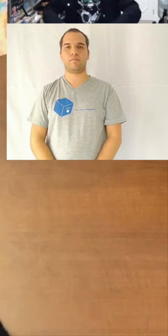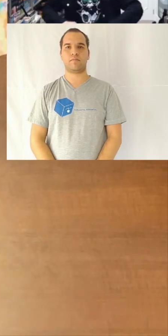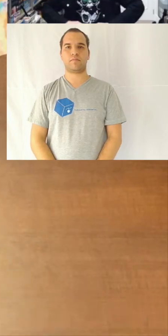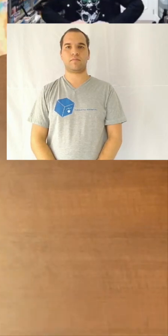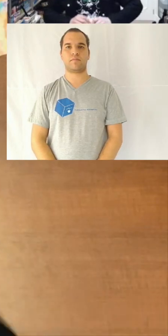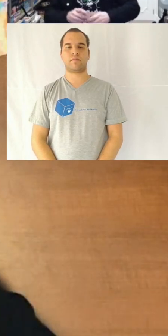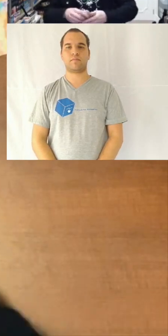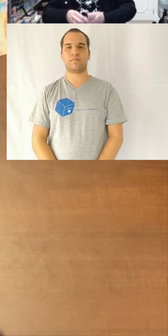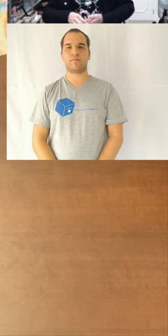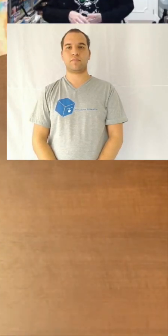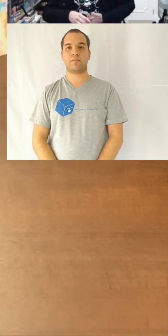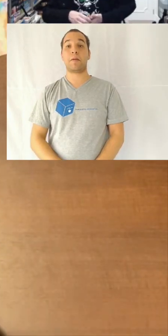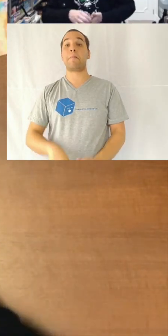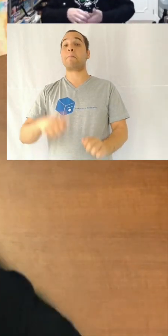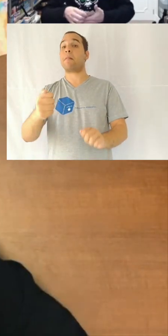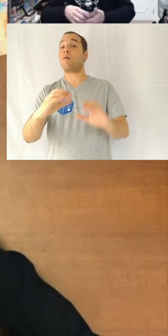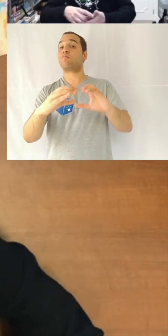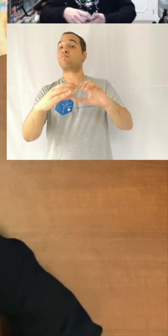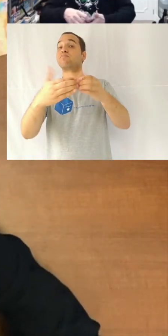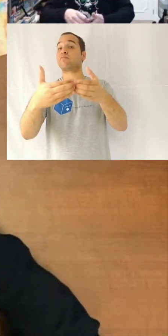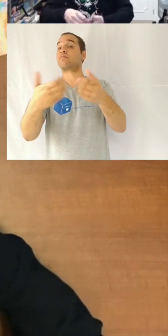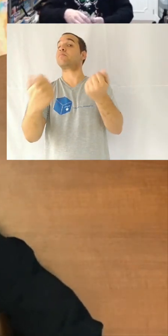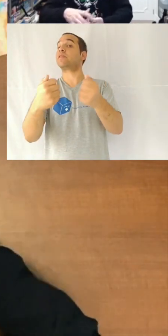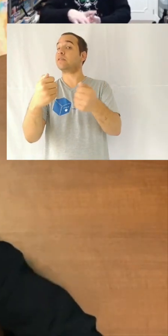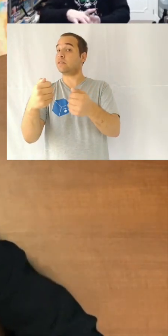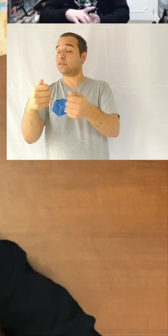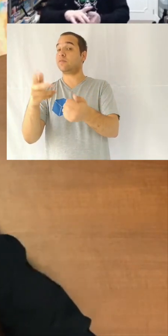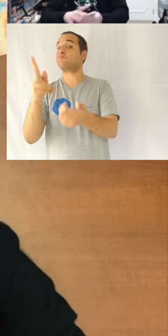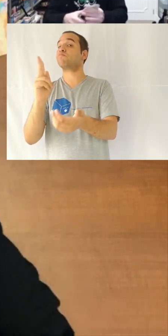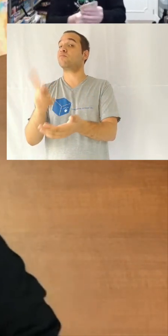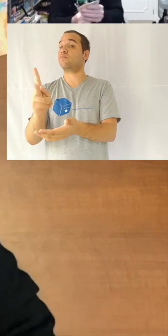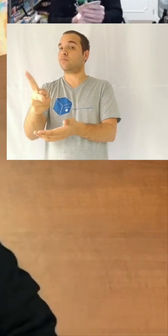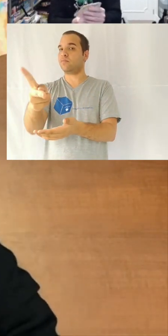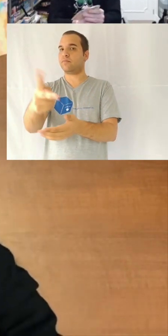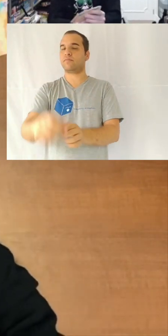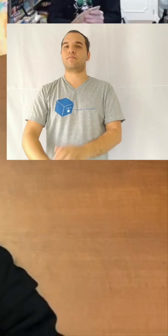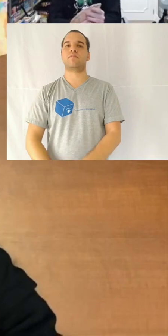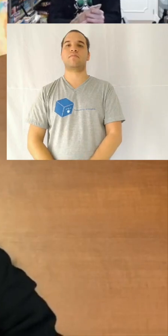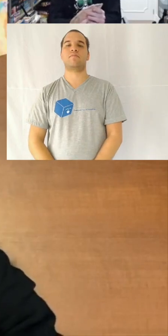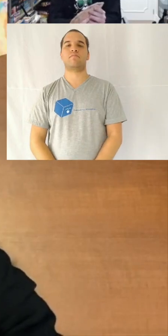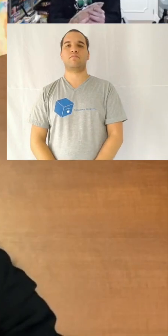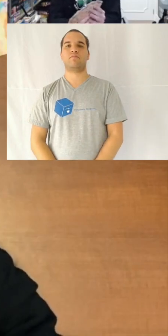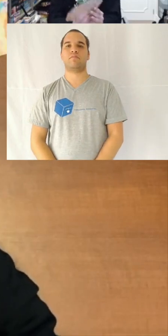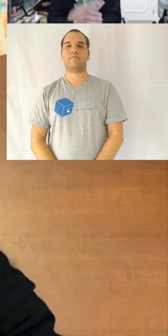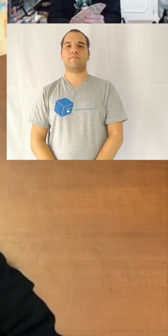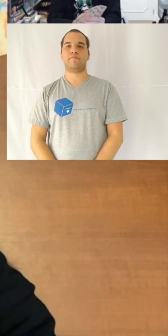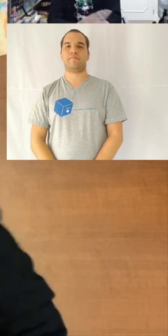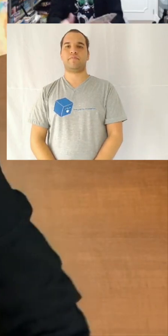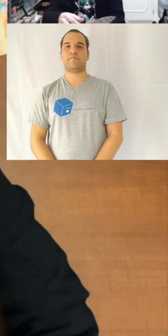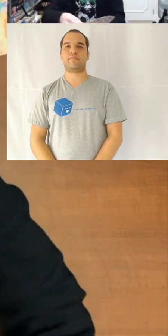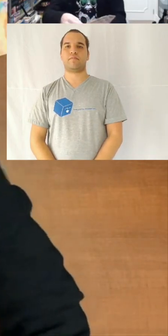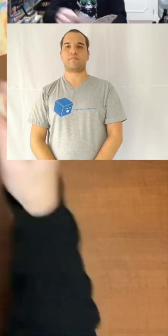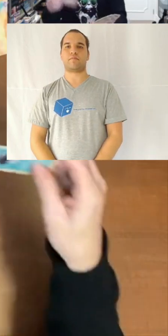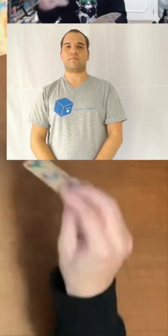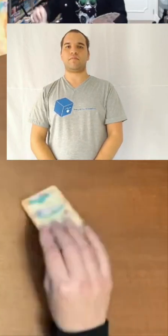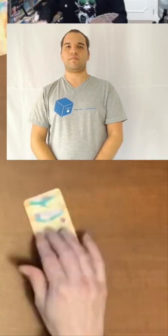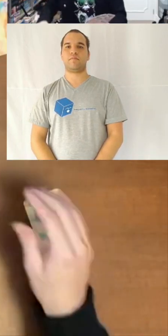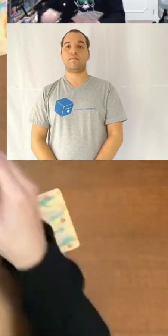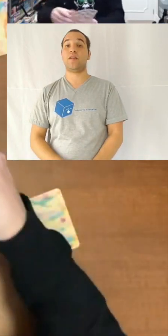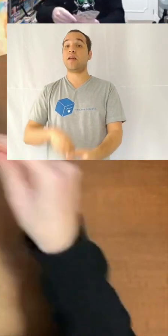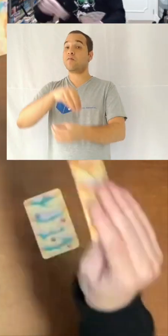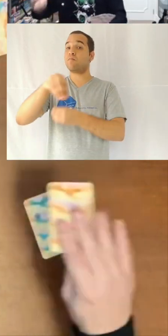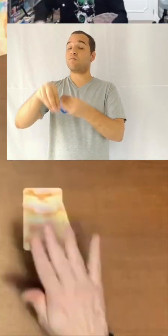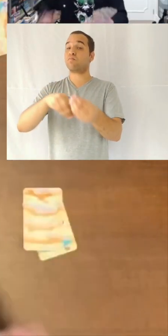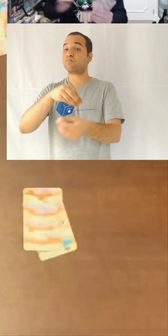mesa, vai olhar todas e ele tem que escolher duas, que ele não vai contar para ninguém quais são. Ele vai retirar